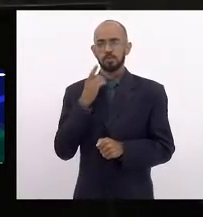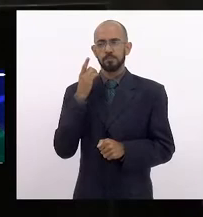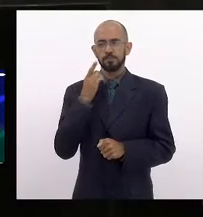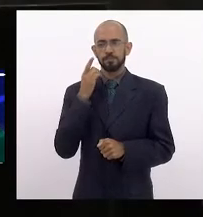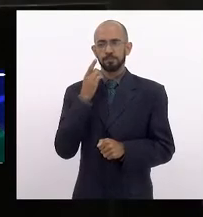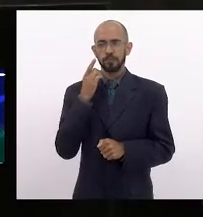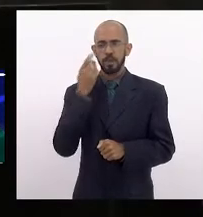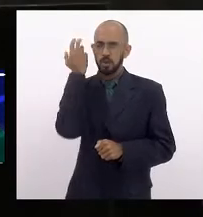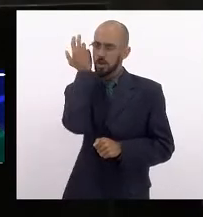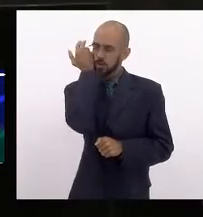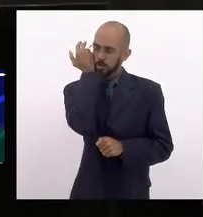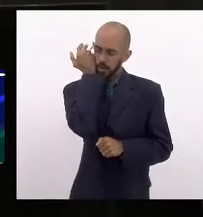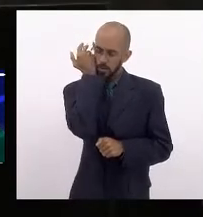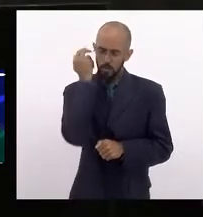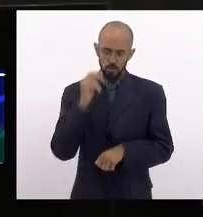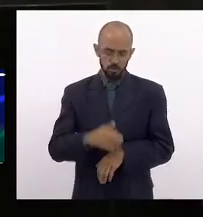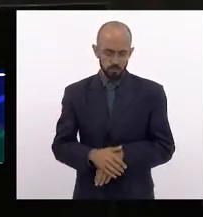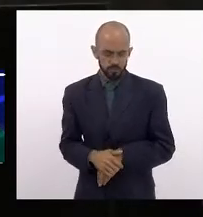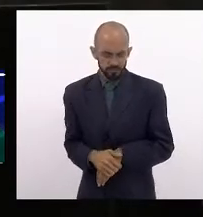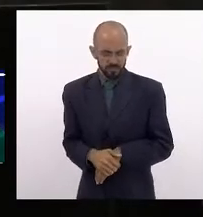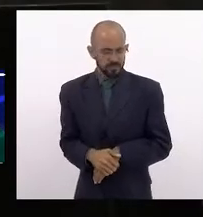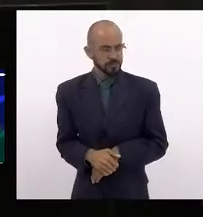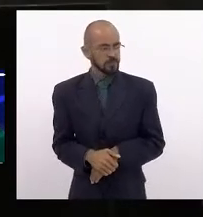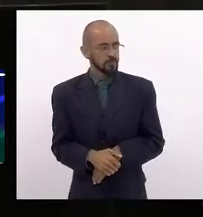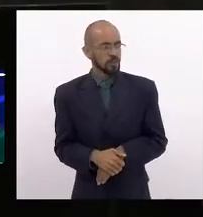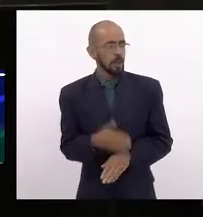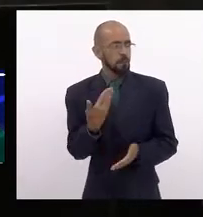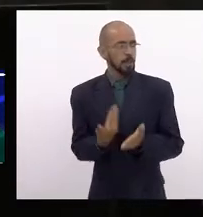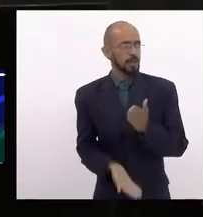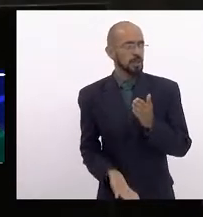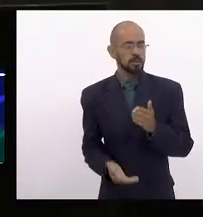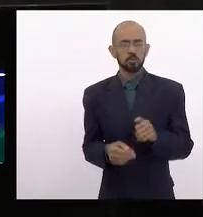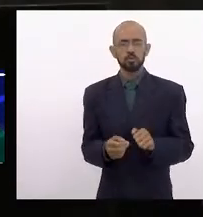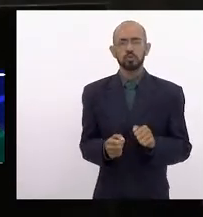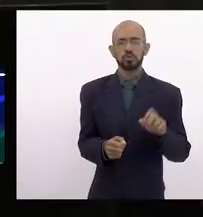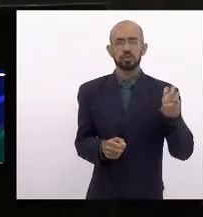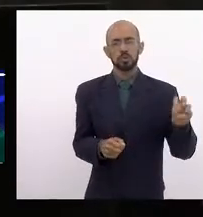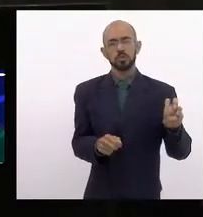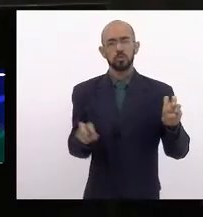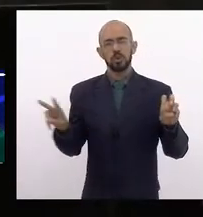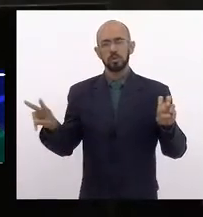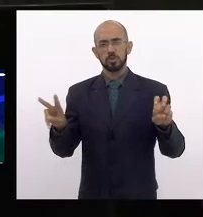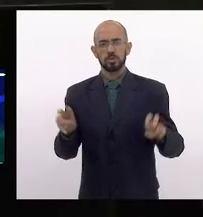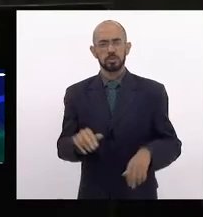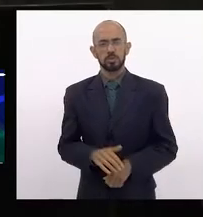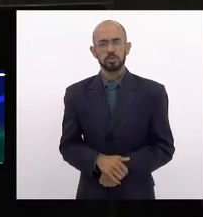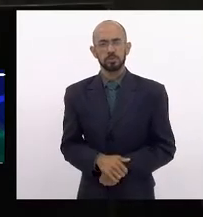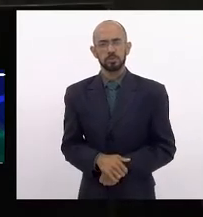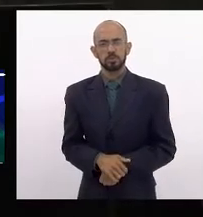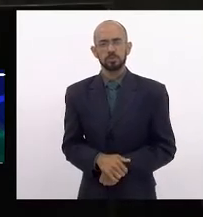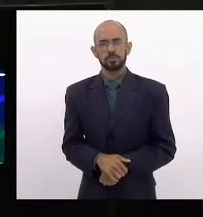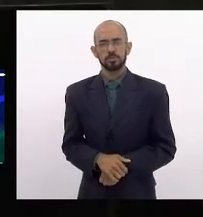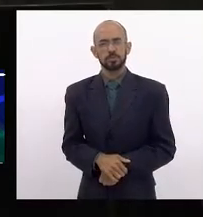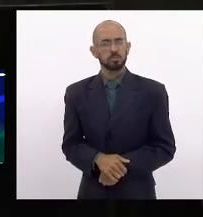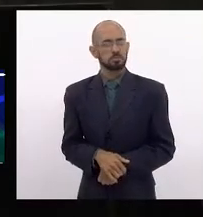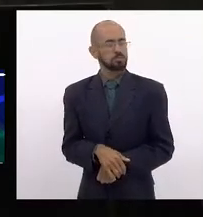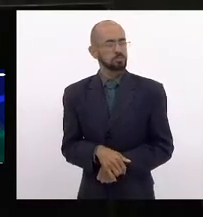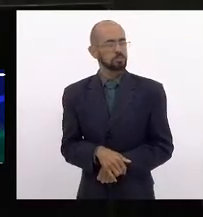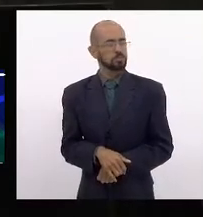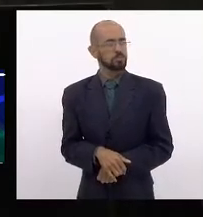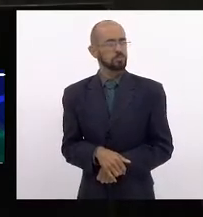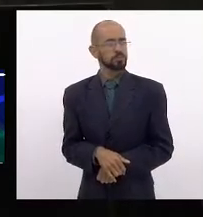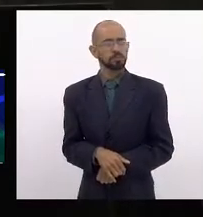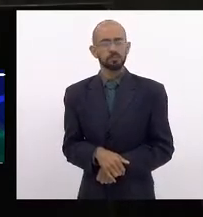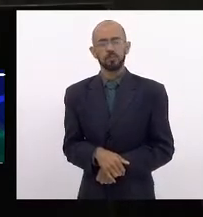Eliomar Coelho perdemos de 5 a 2 para variar deputada Lucinha